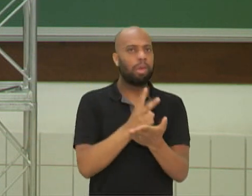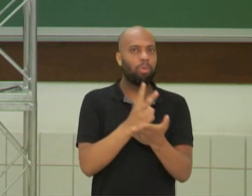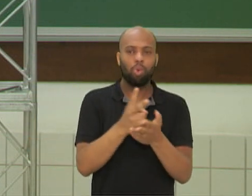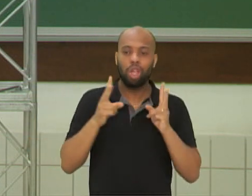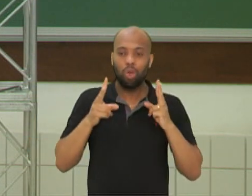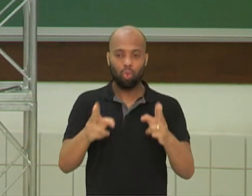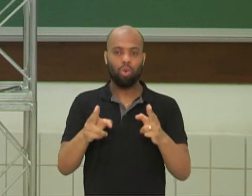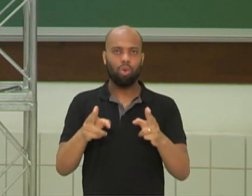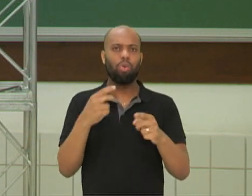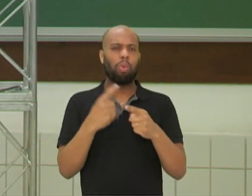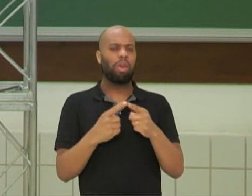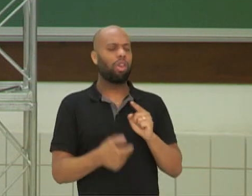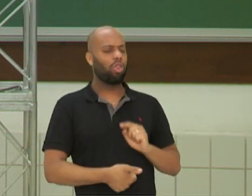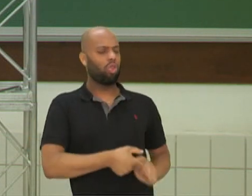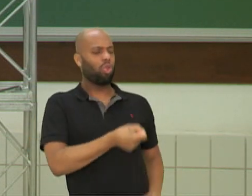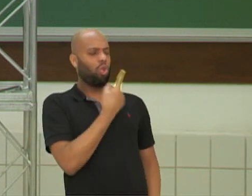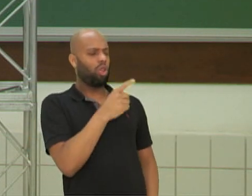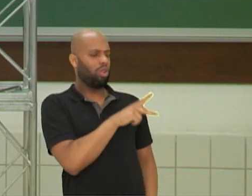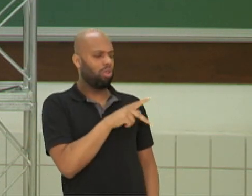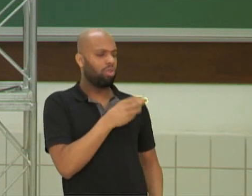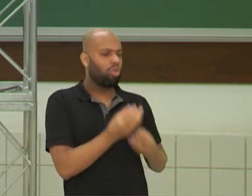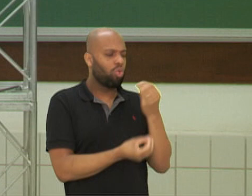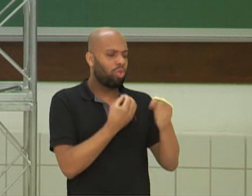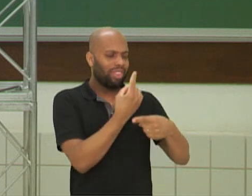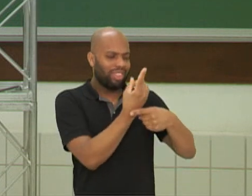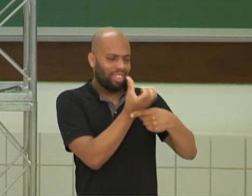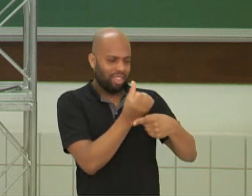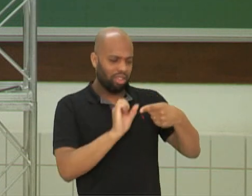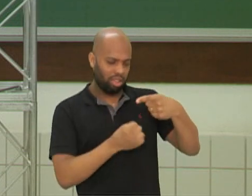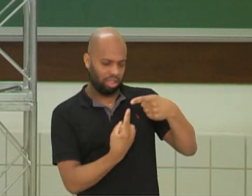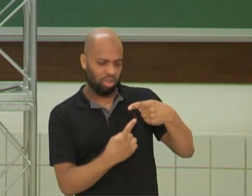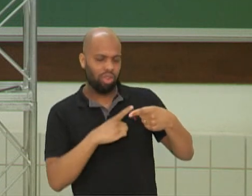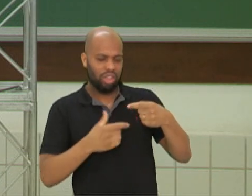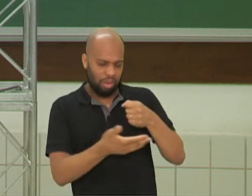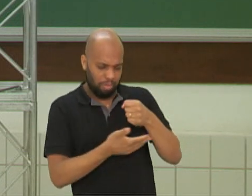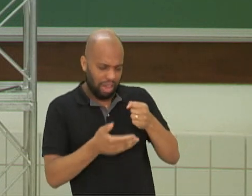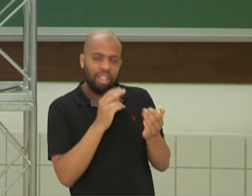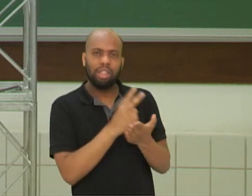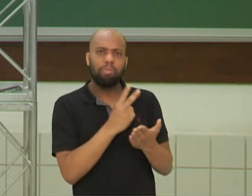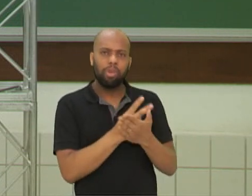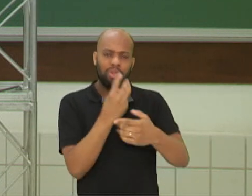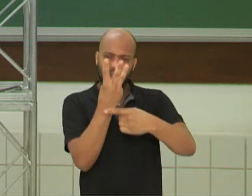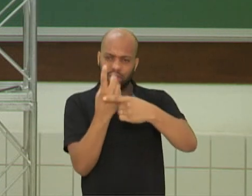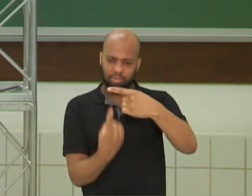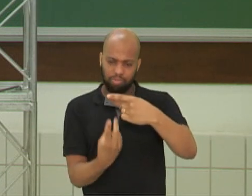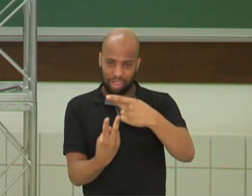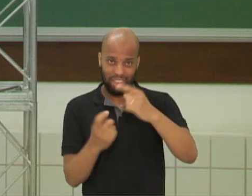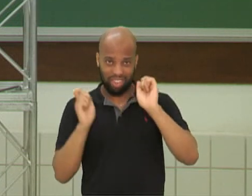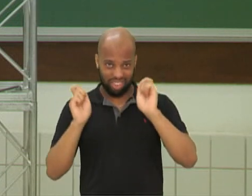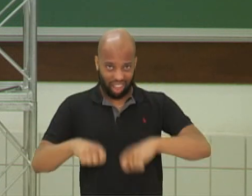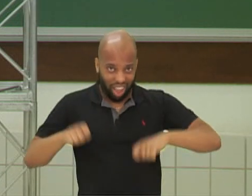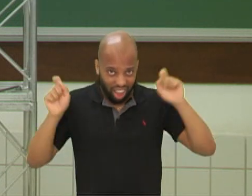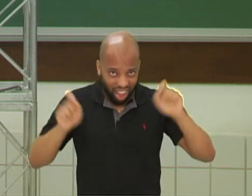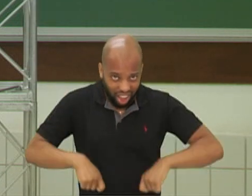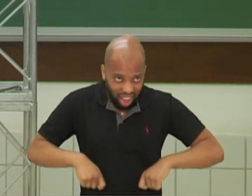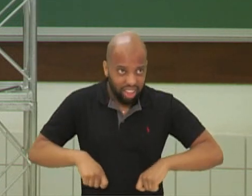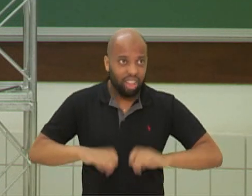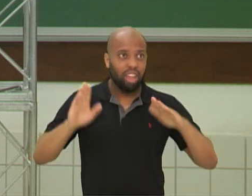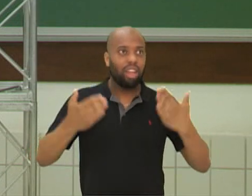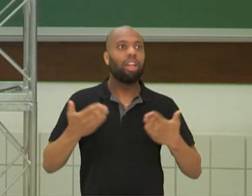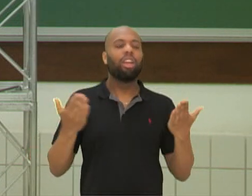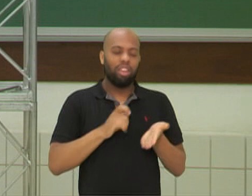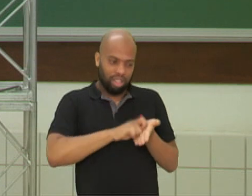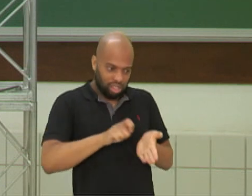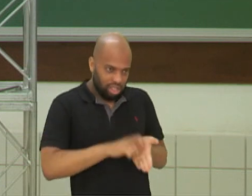16 por 2, dá 8. Divide o 8 por 2, dá 4. Divide